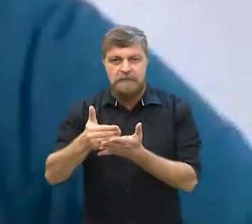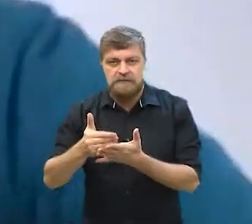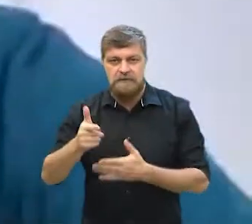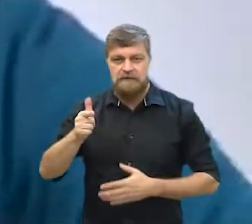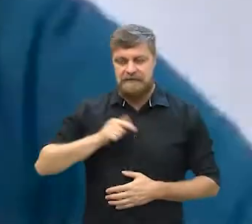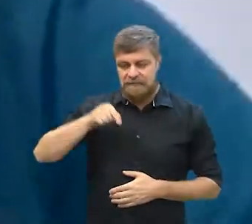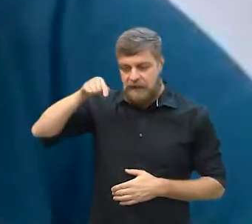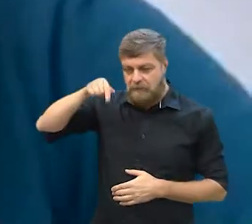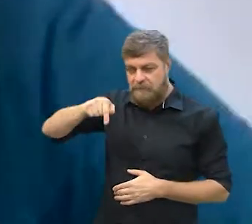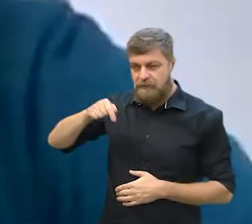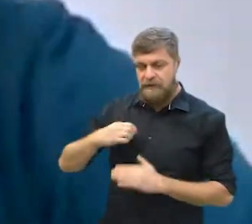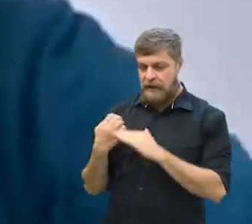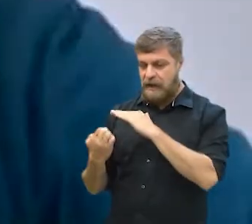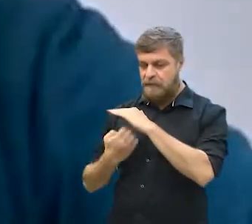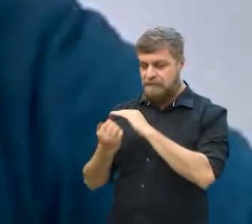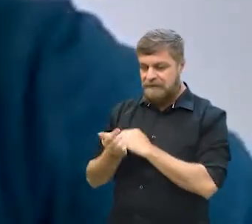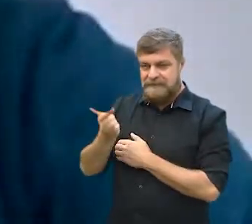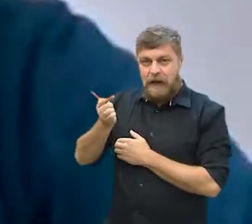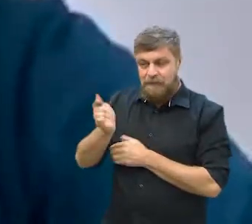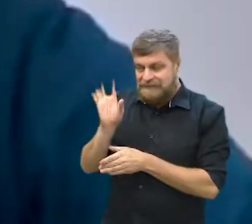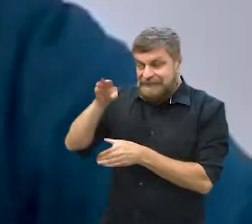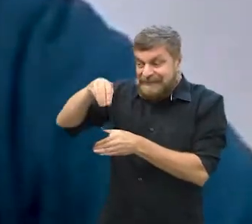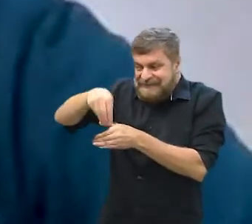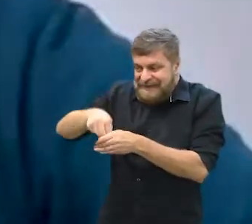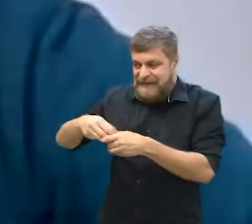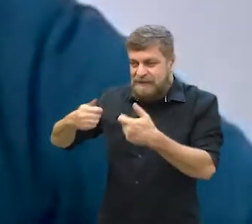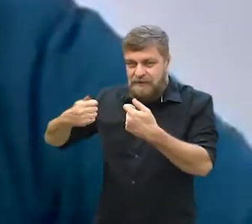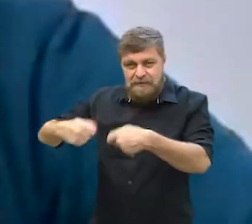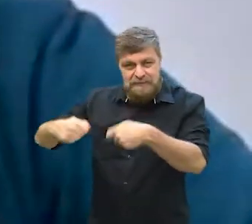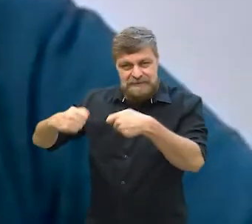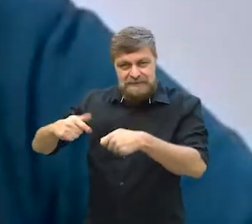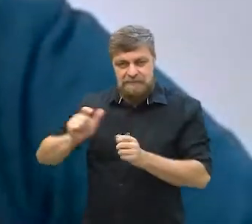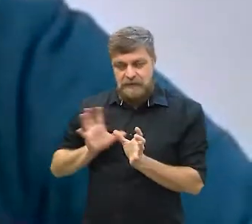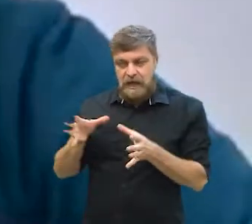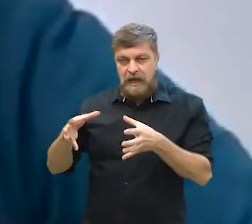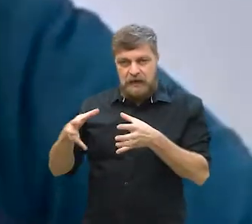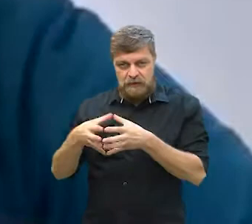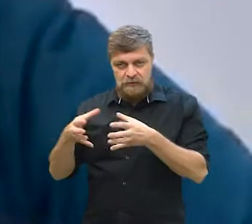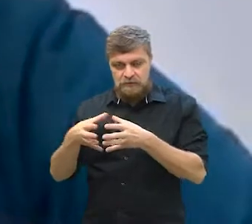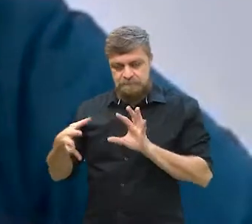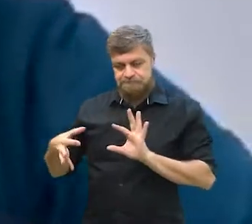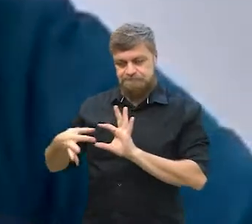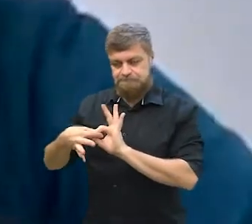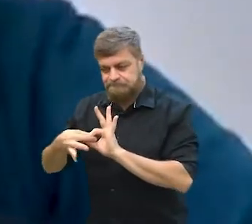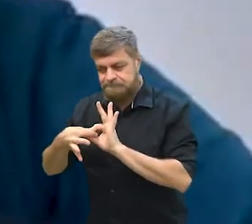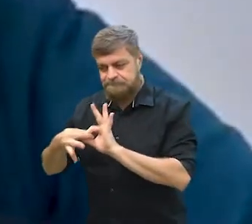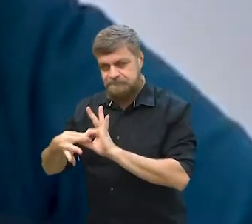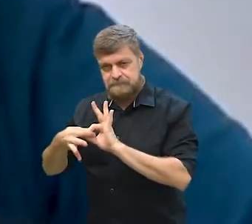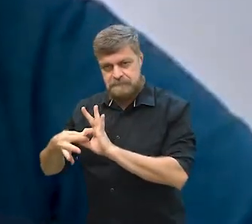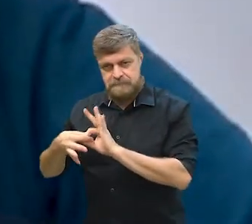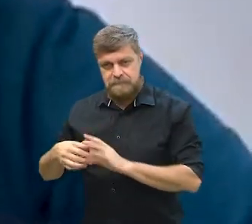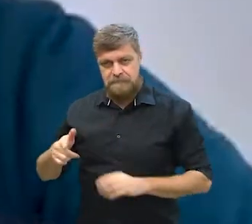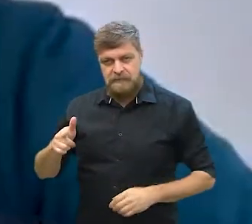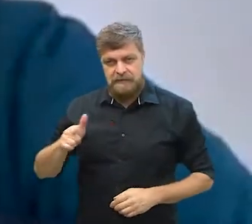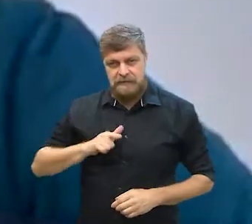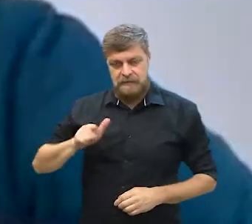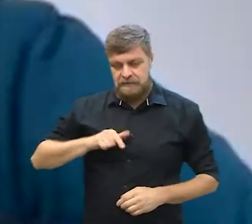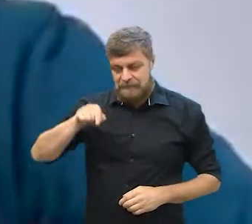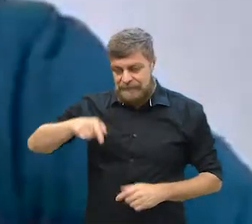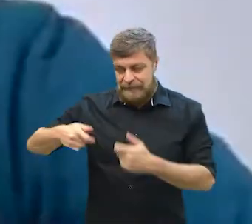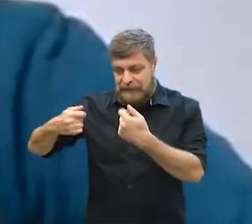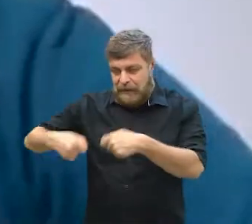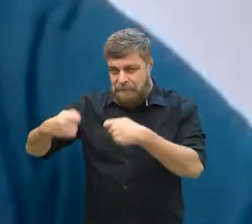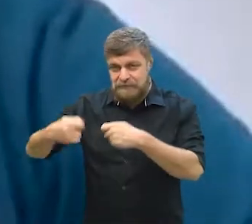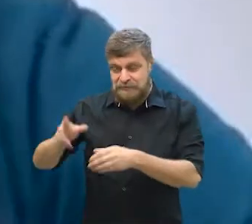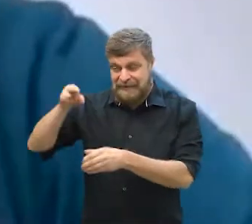necessidade interna de uma outra empresa, né? Sigicorp, que é do mesmo grupo, inclusive. E aí, através